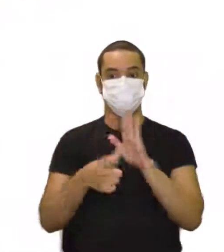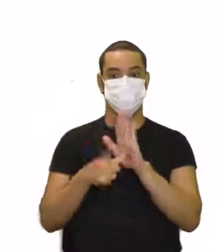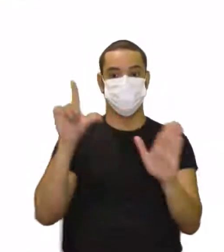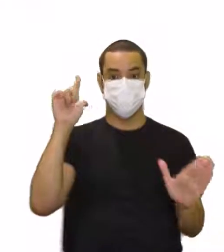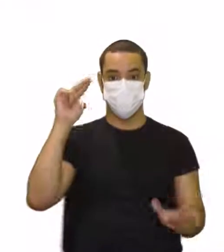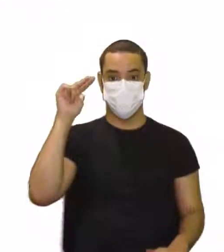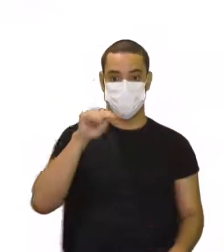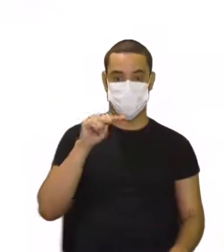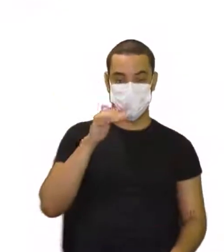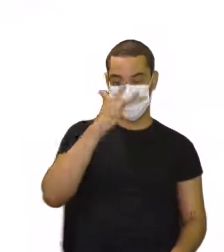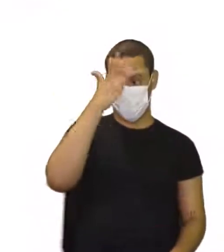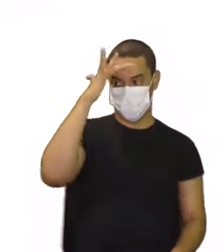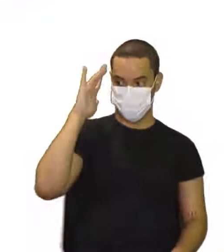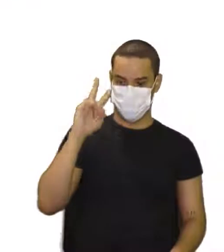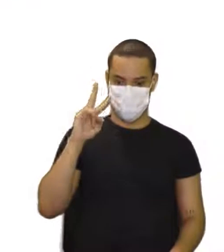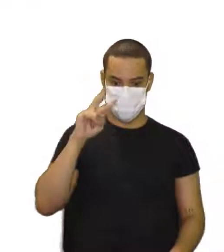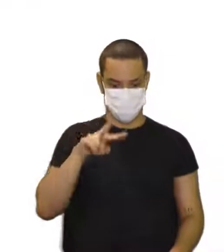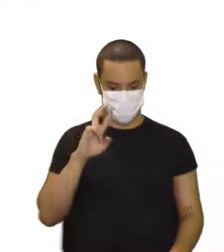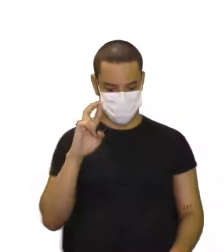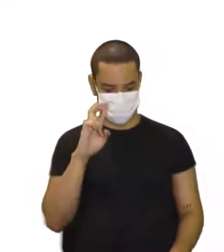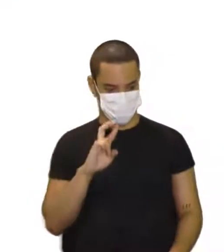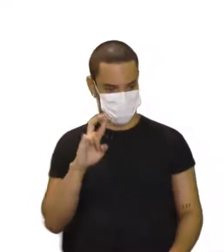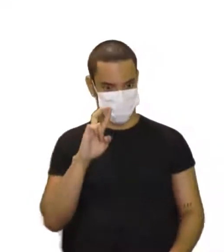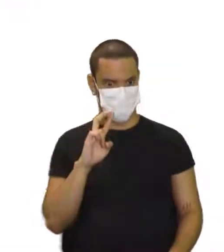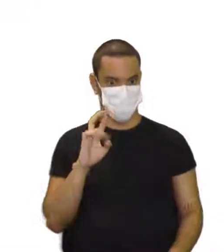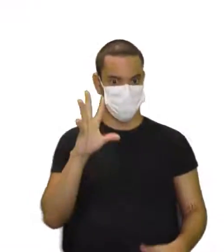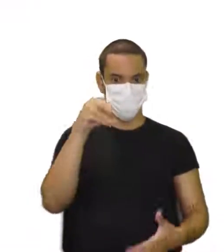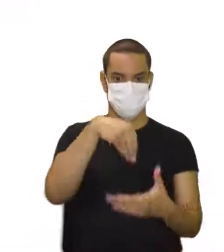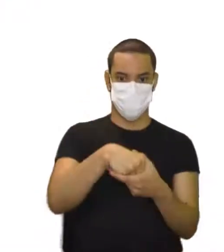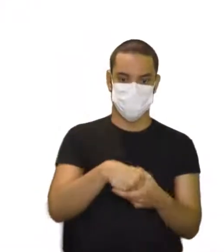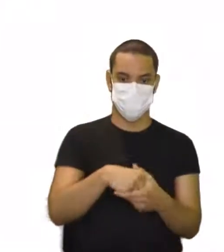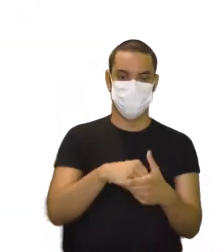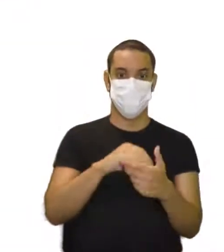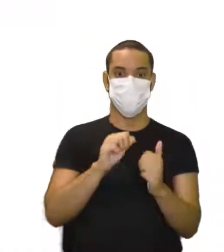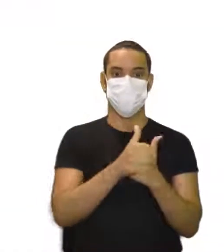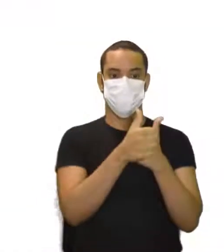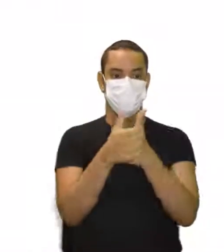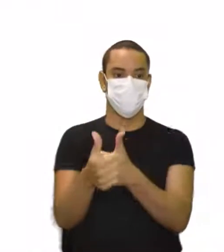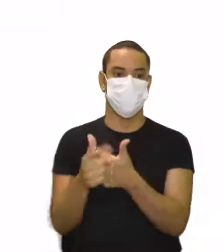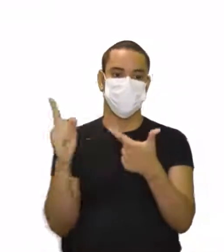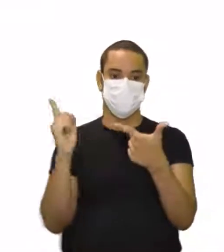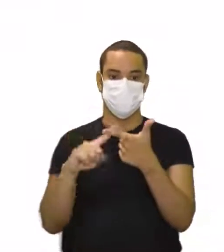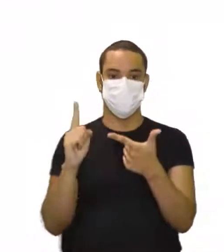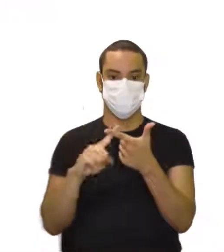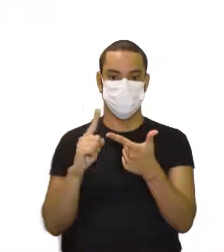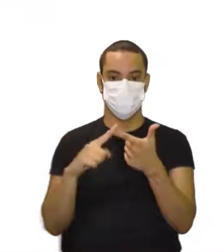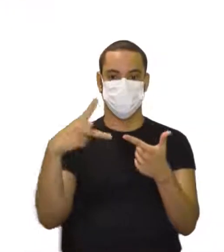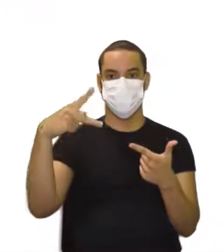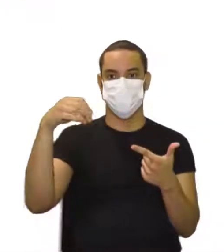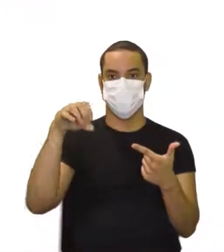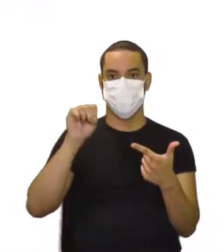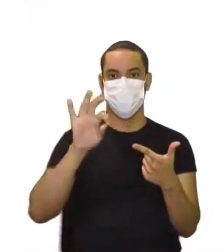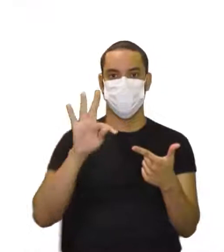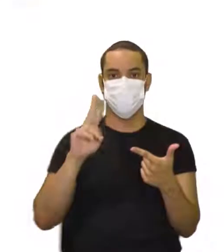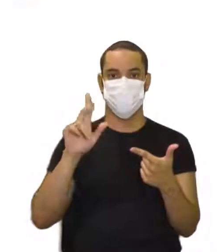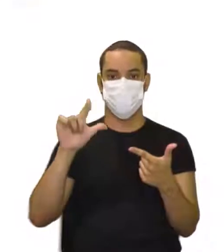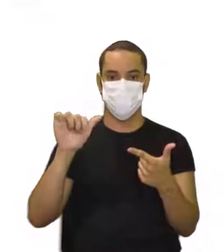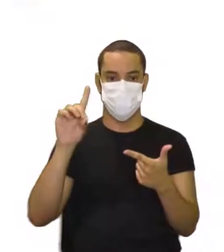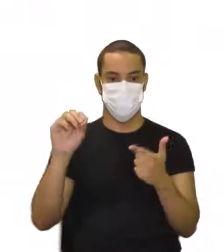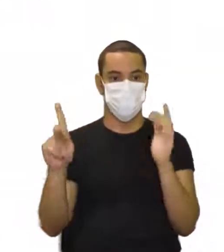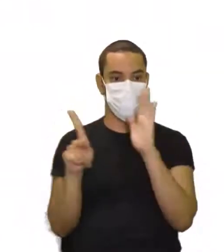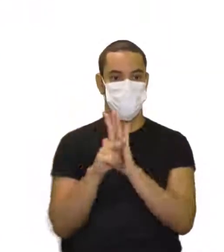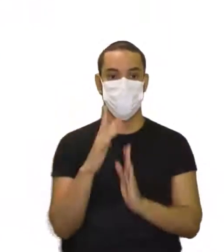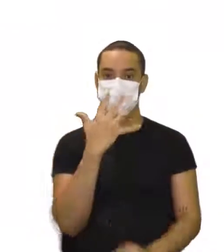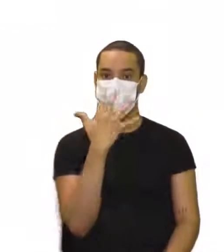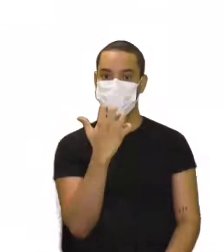vendo, tal como é assumido no segundo postulado da relatividade de Einstein. Então, é assim, mas você substituiu e